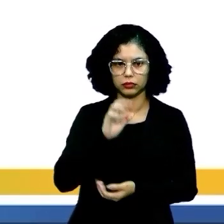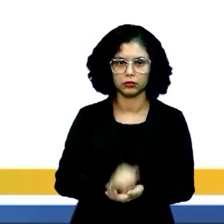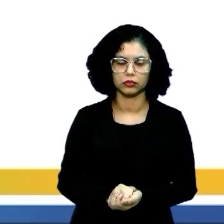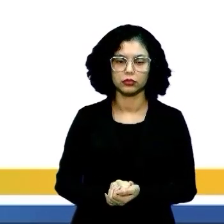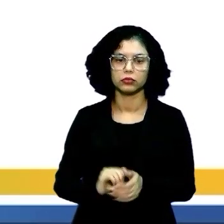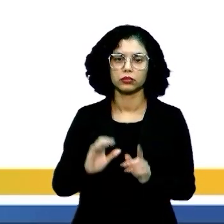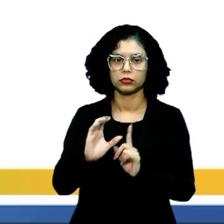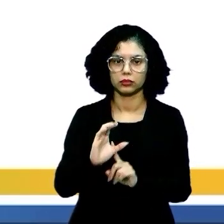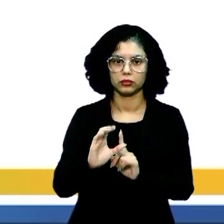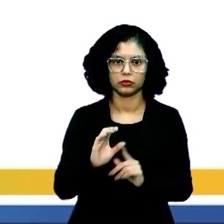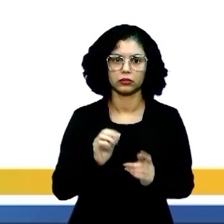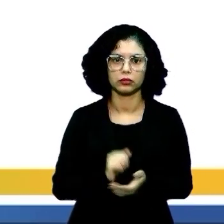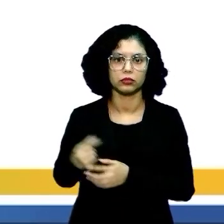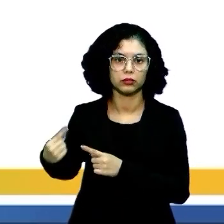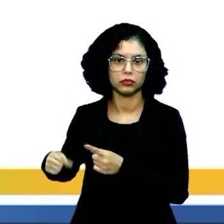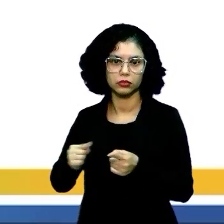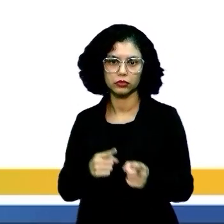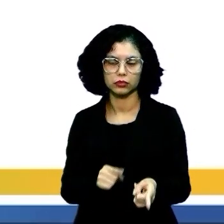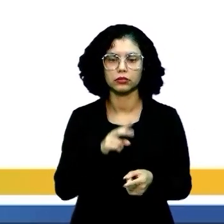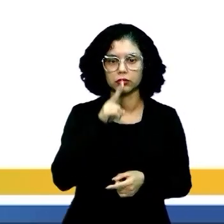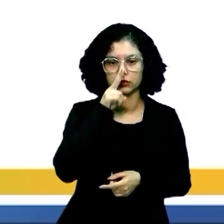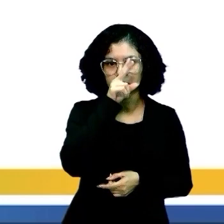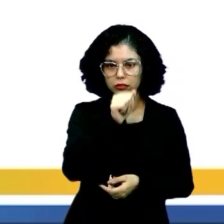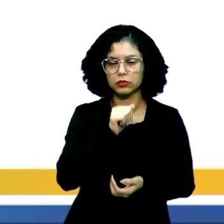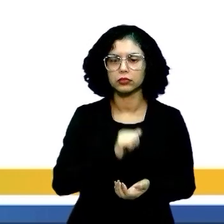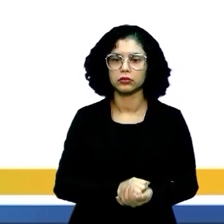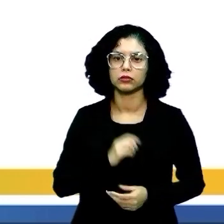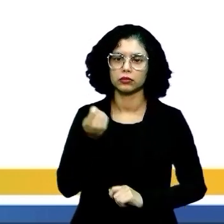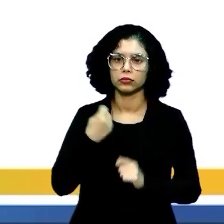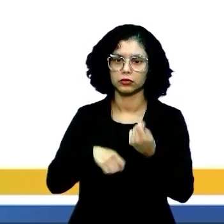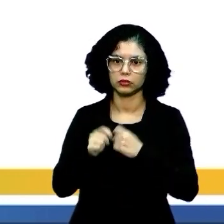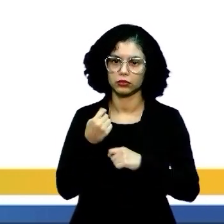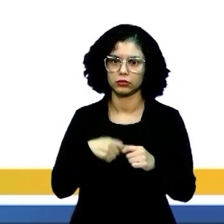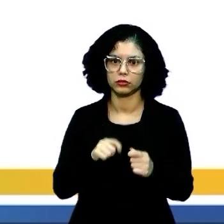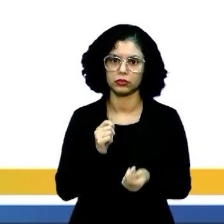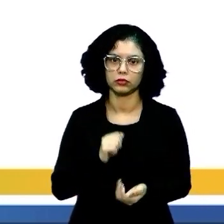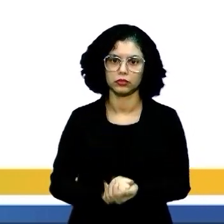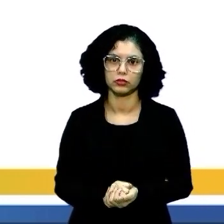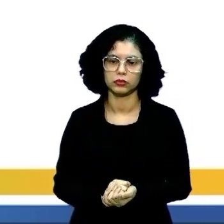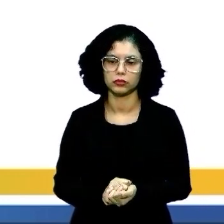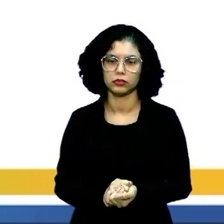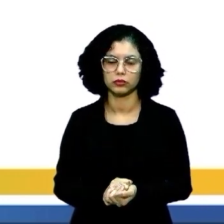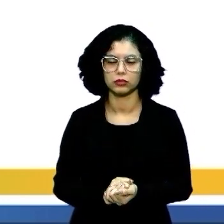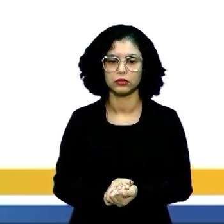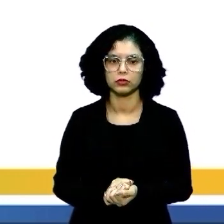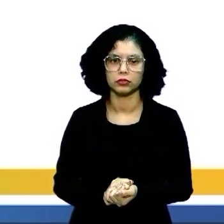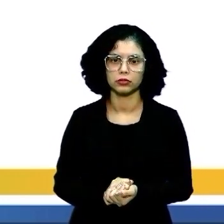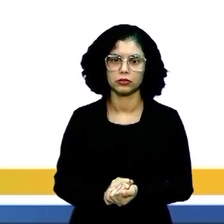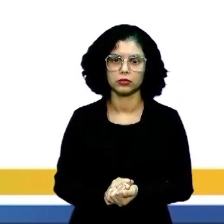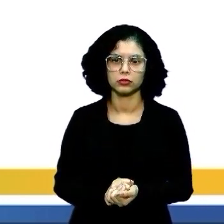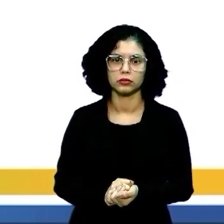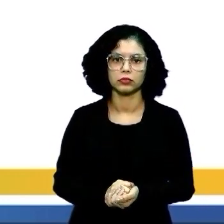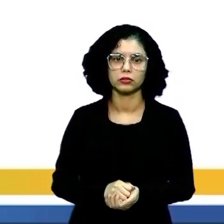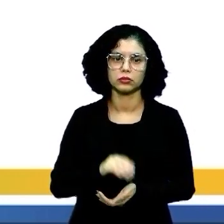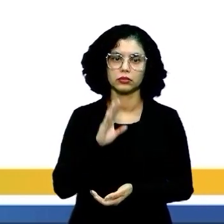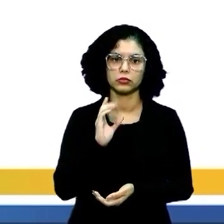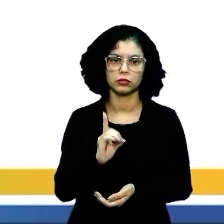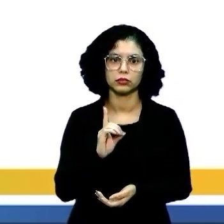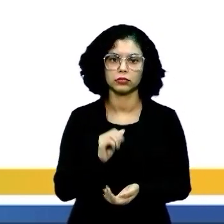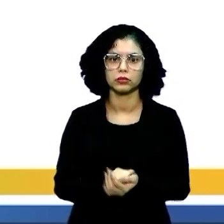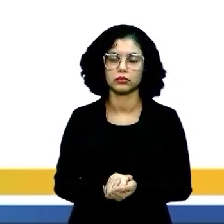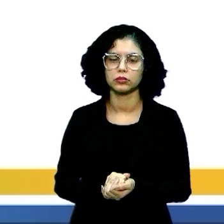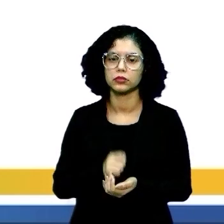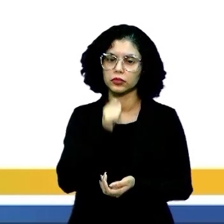região. Letra C, o Irã desafia o poderio econômico estadunidense. Letra